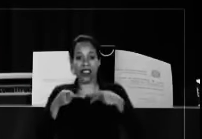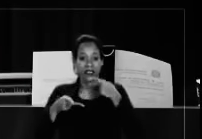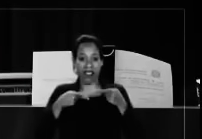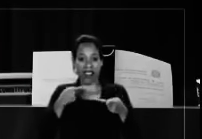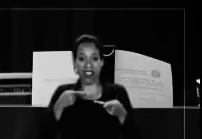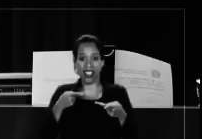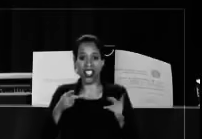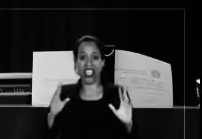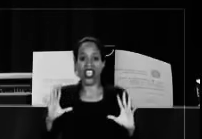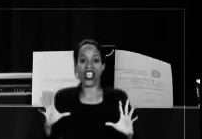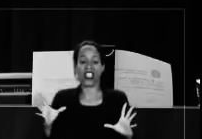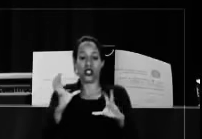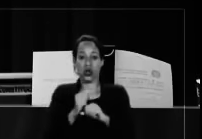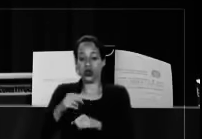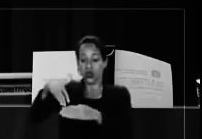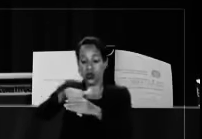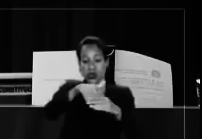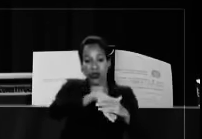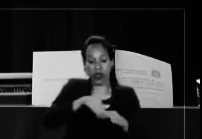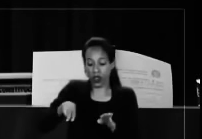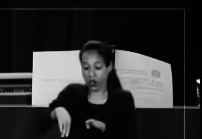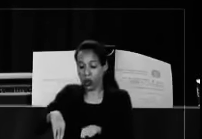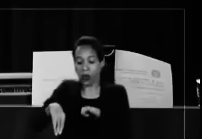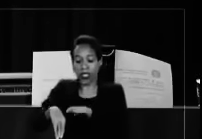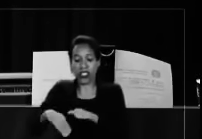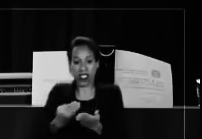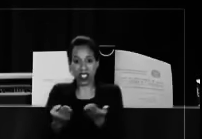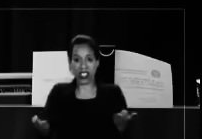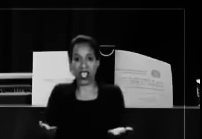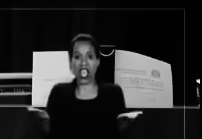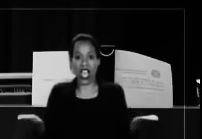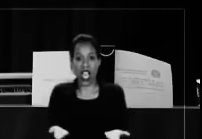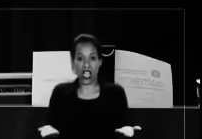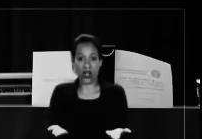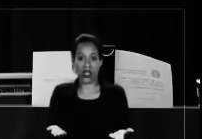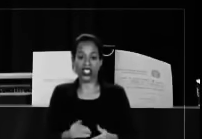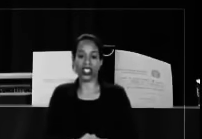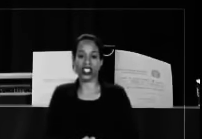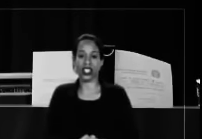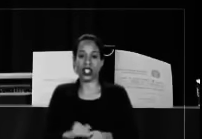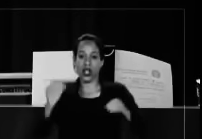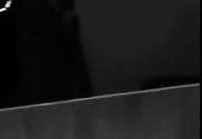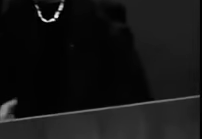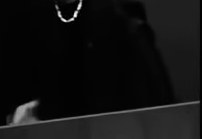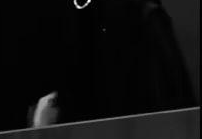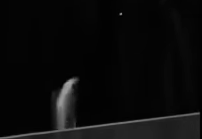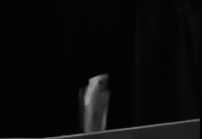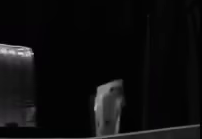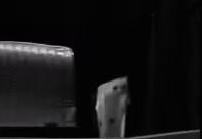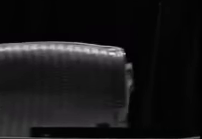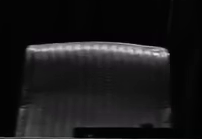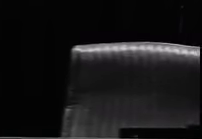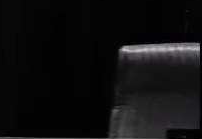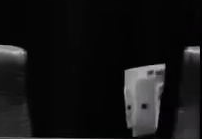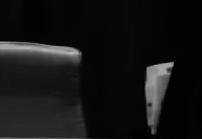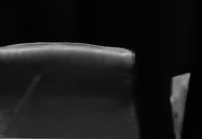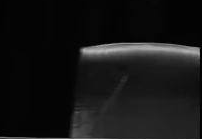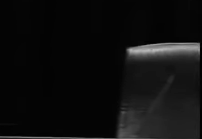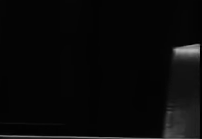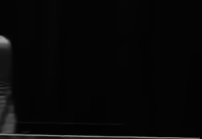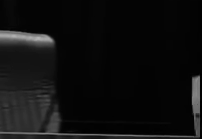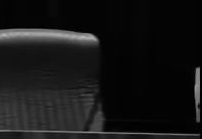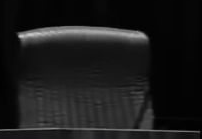E o mais impressionante foi que a notícia é hoje a mais lida do